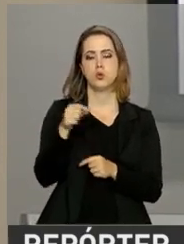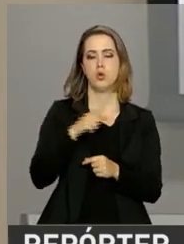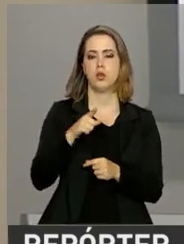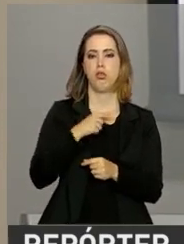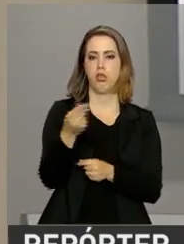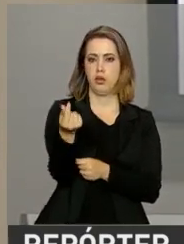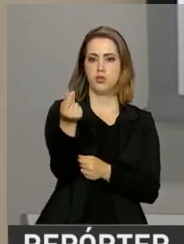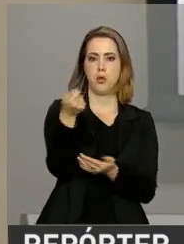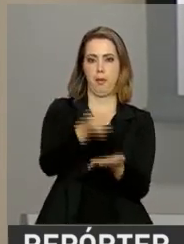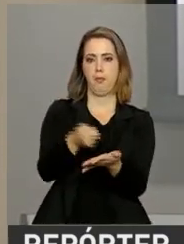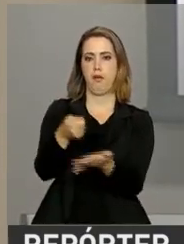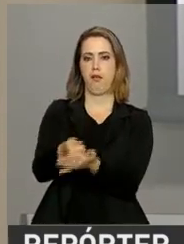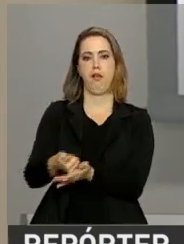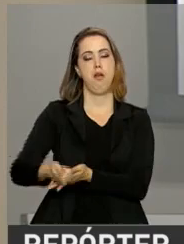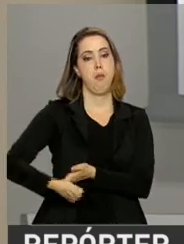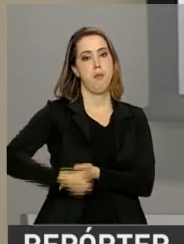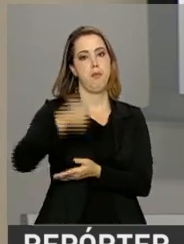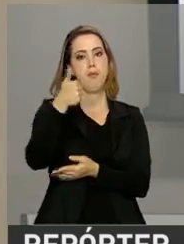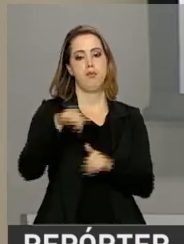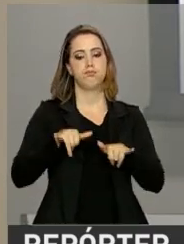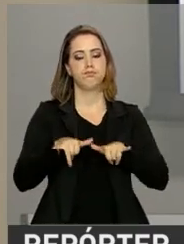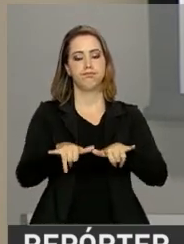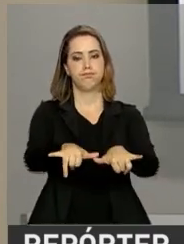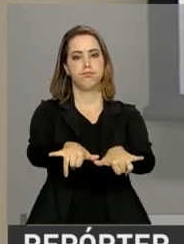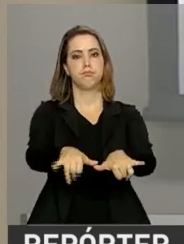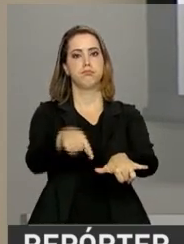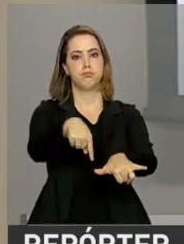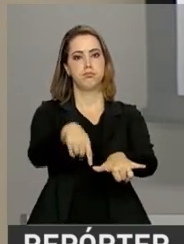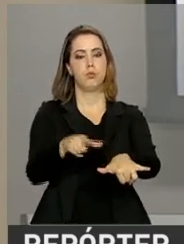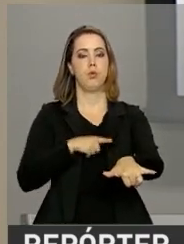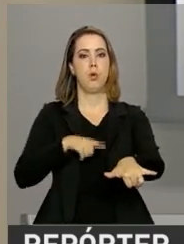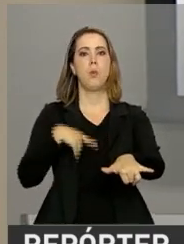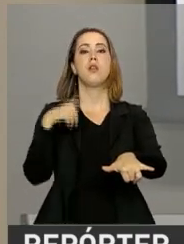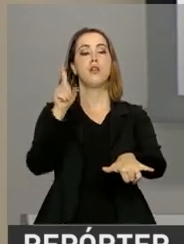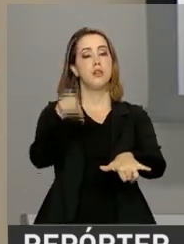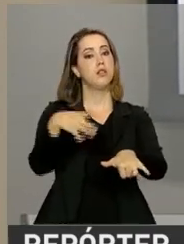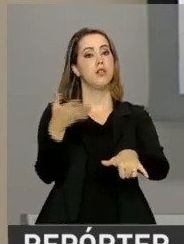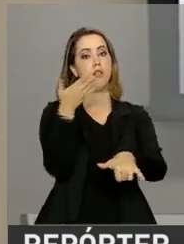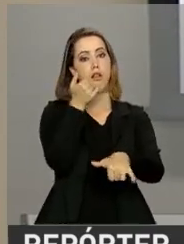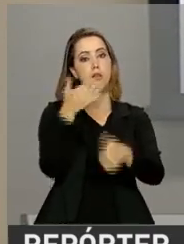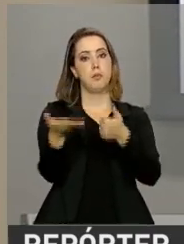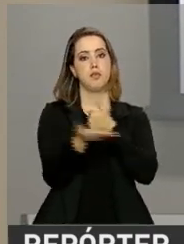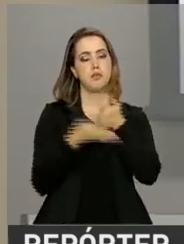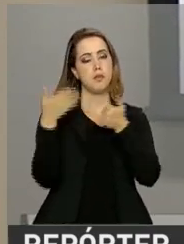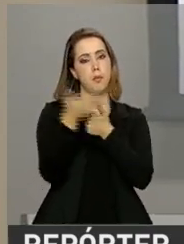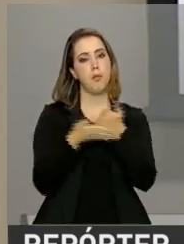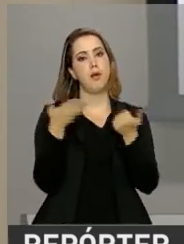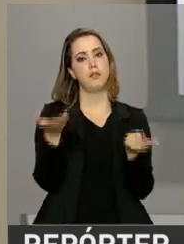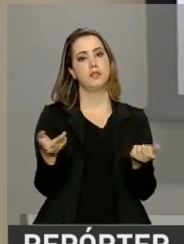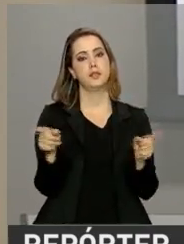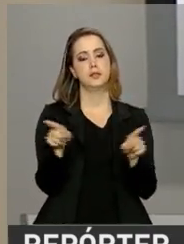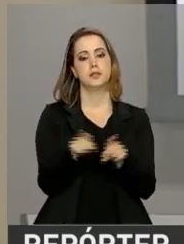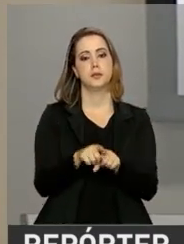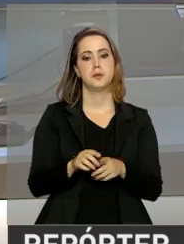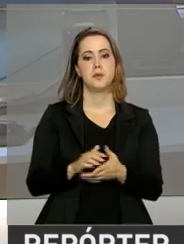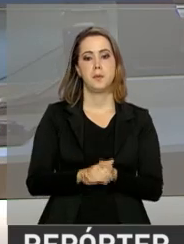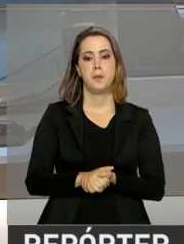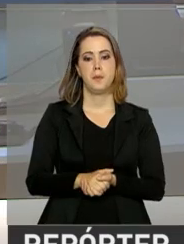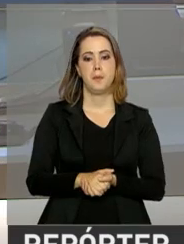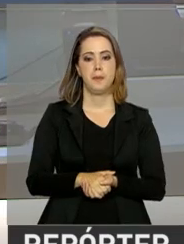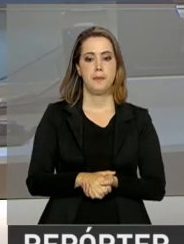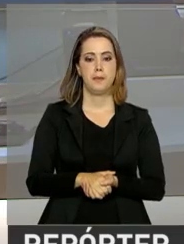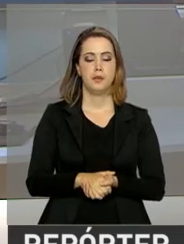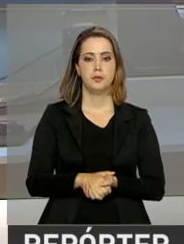maior para o consumo do hipermercado que é um consumo básico e que toda pela natureza da sua própria atividade